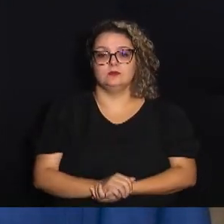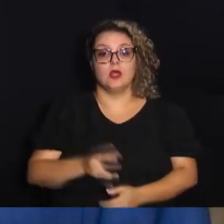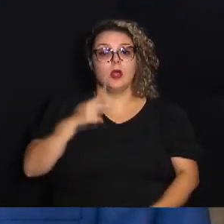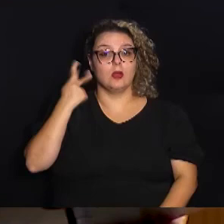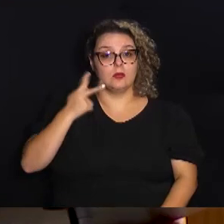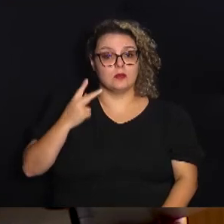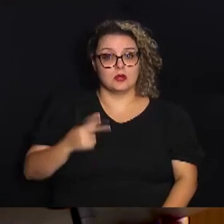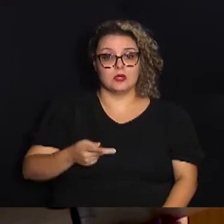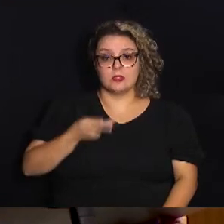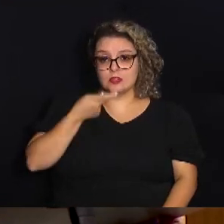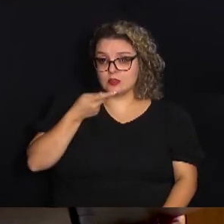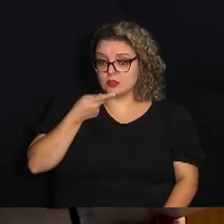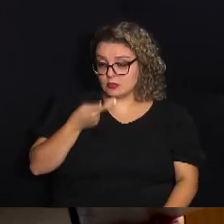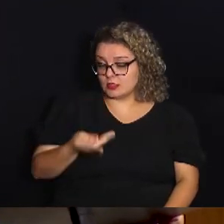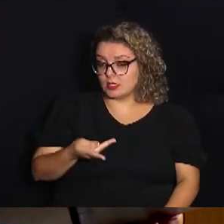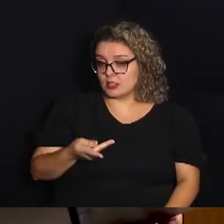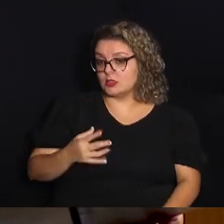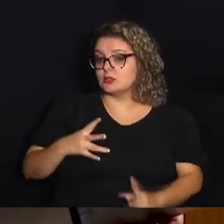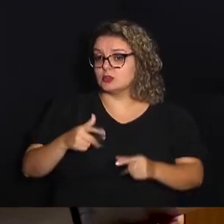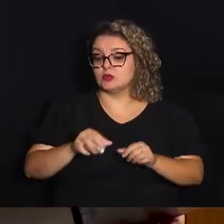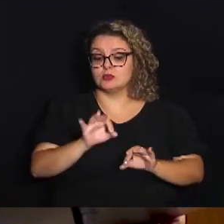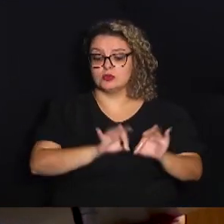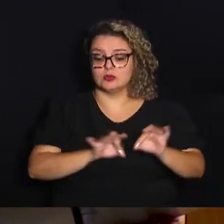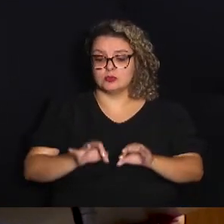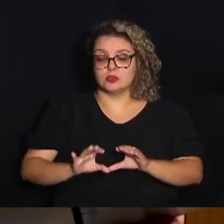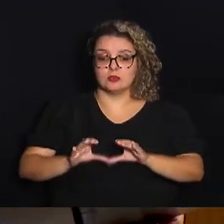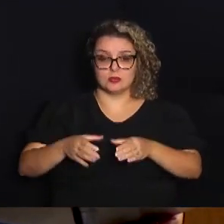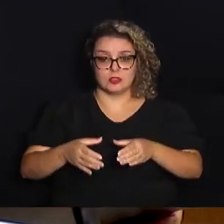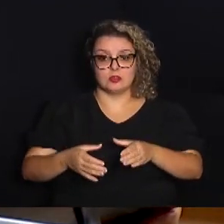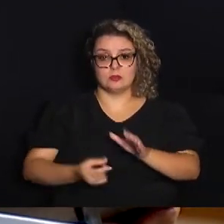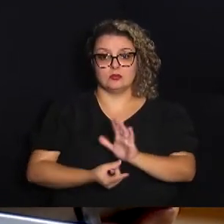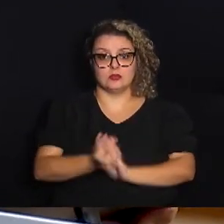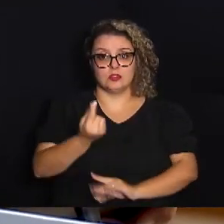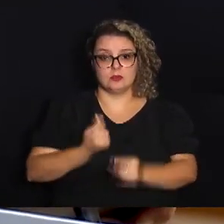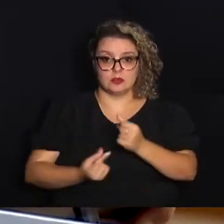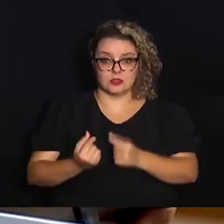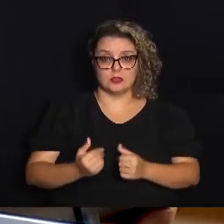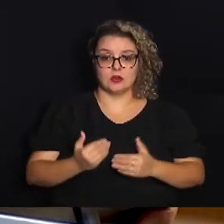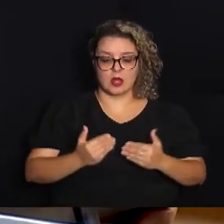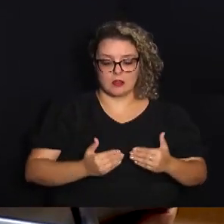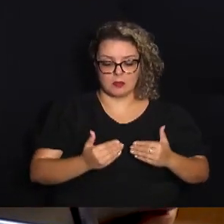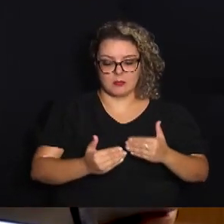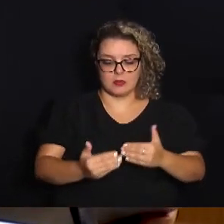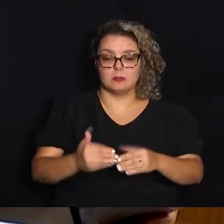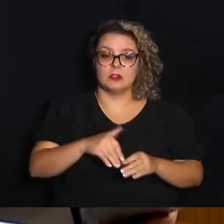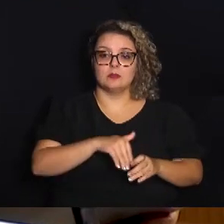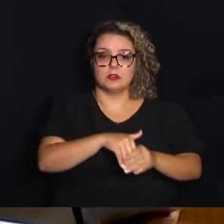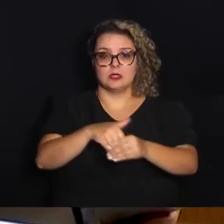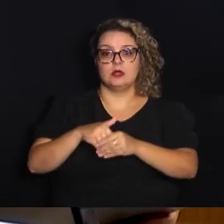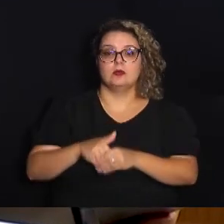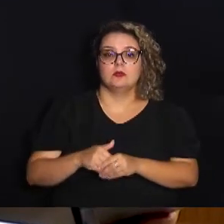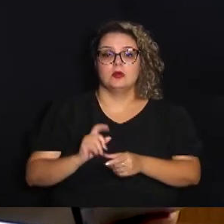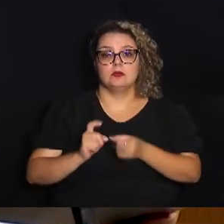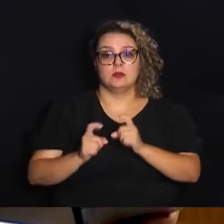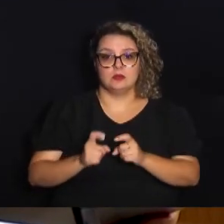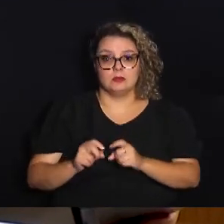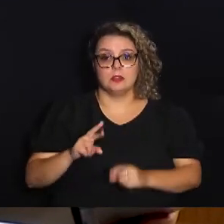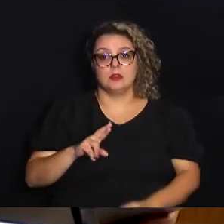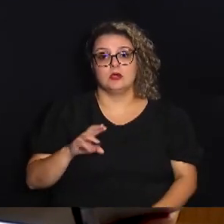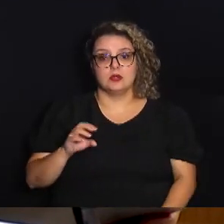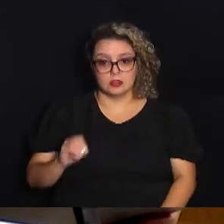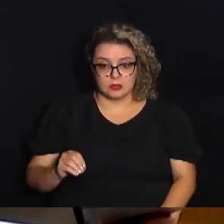para ser votar o vereador salienta que todos os projetos que passaram pela comissão seguiram os trâmites para a